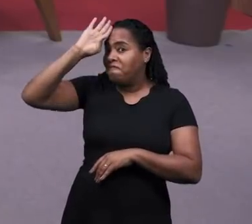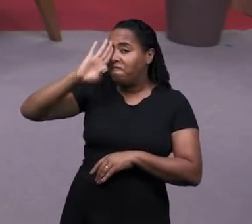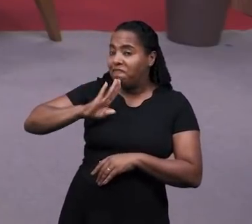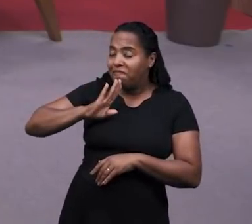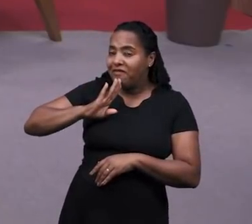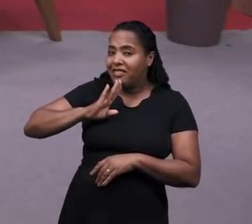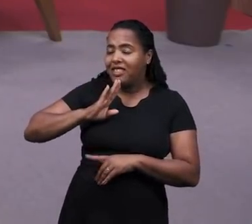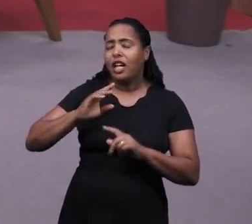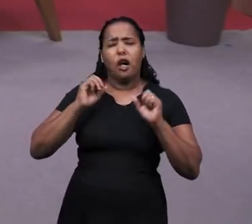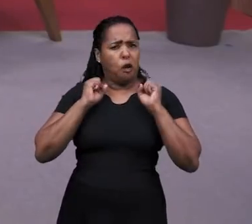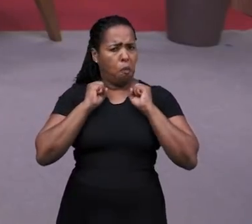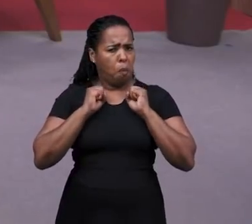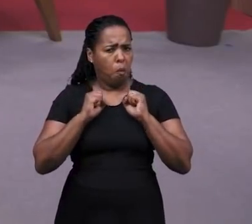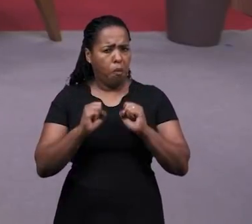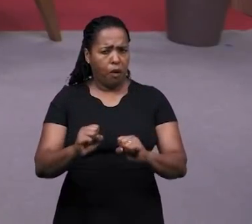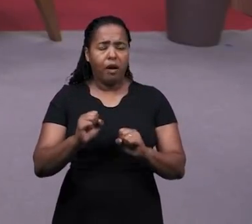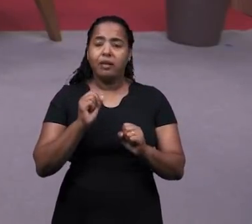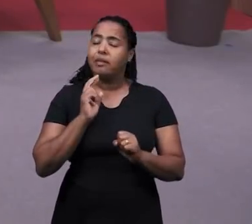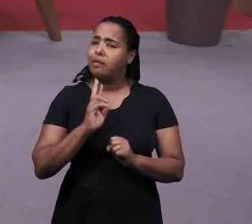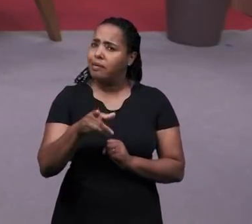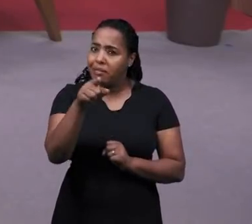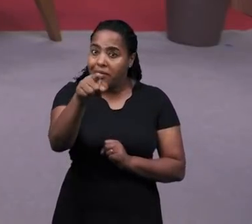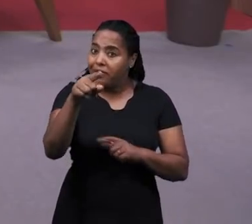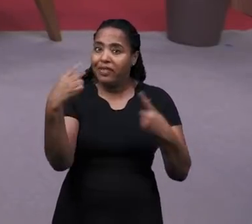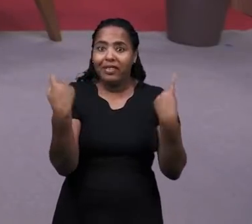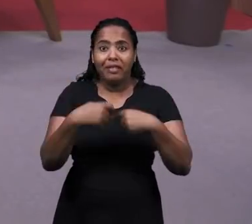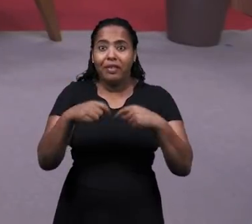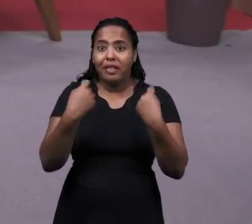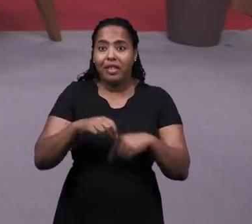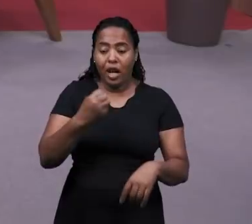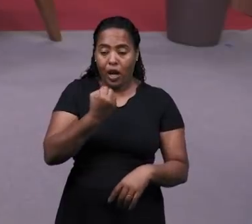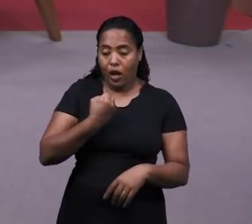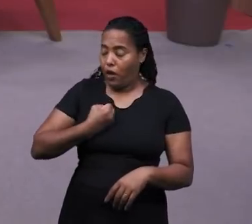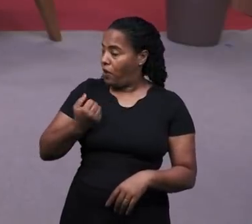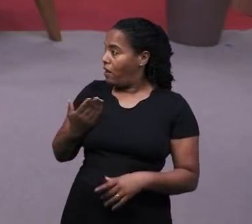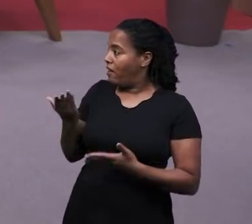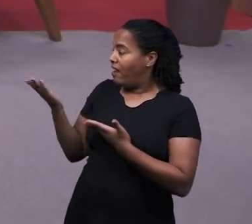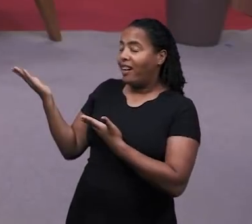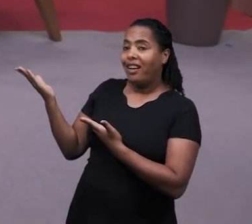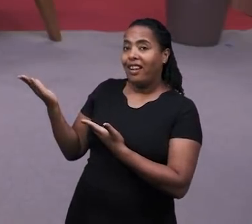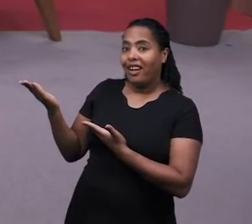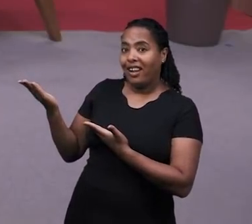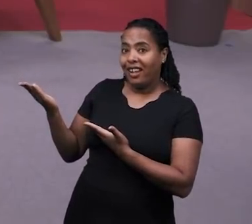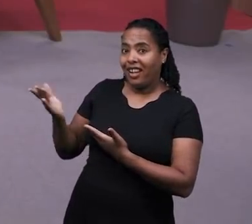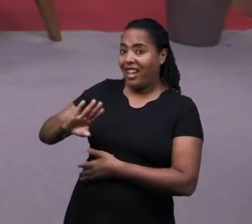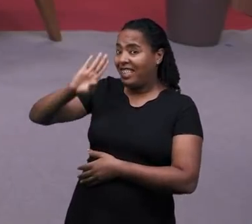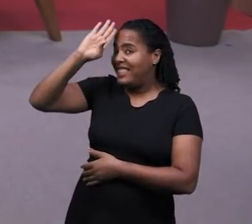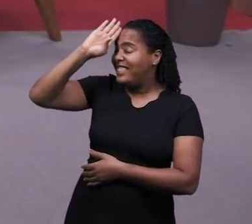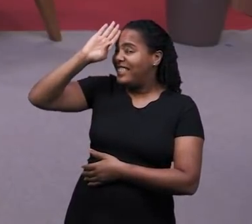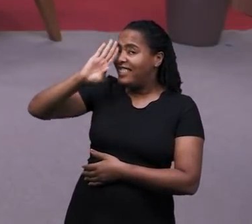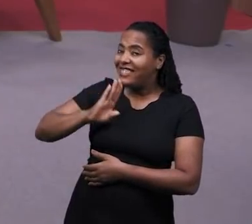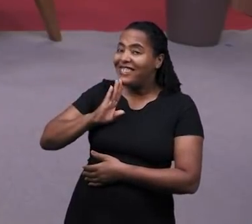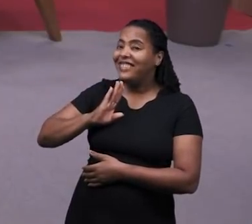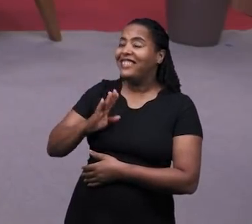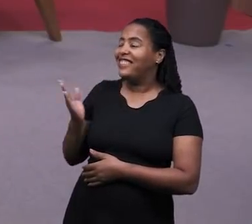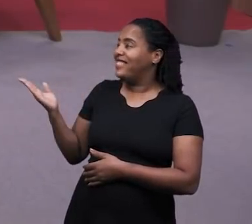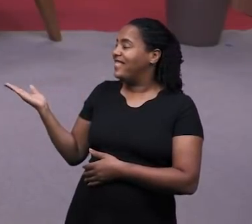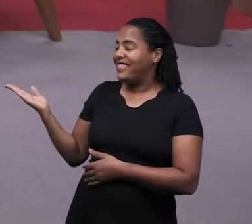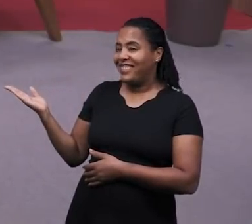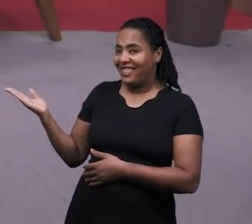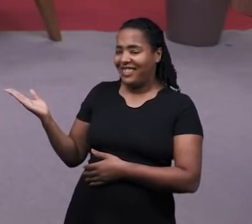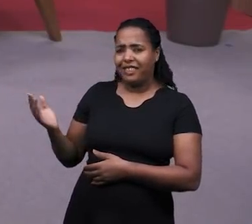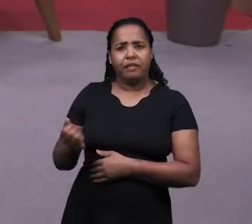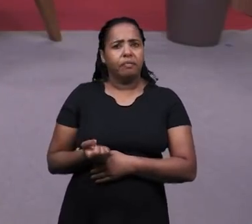gratuita e que pode ser feita sempre que você precisar para esse número que está aparecendo aí na tela, 0800 707